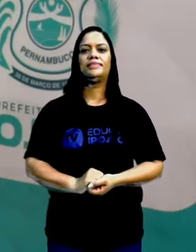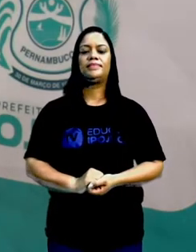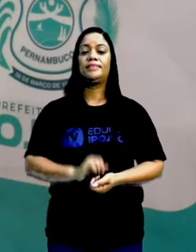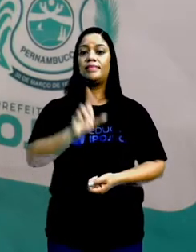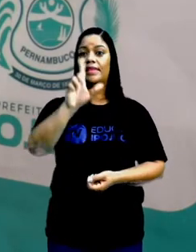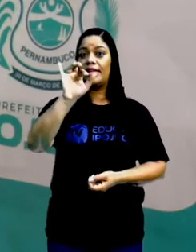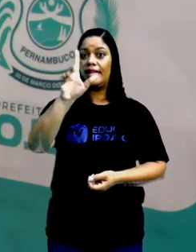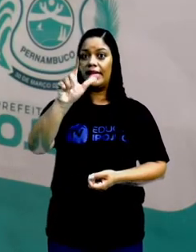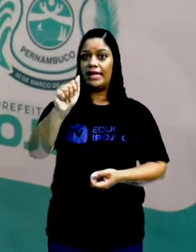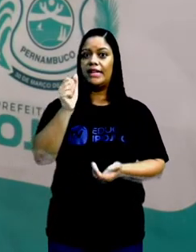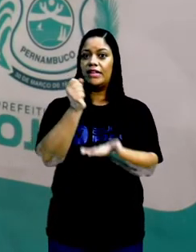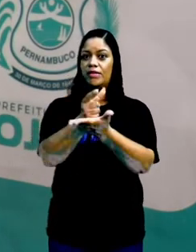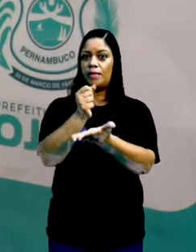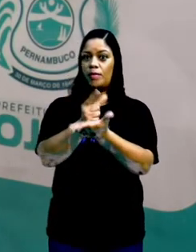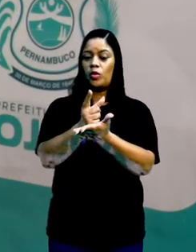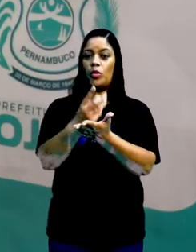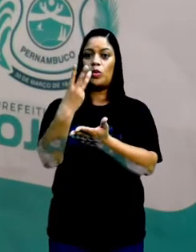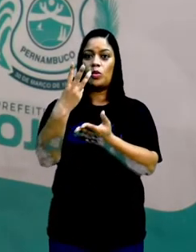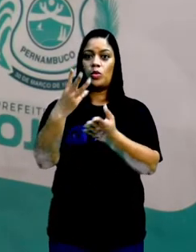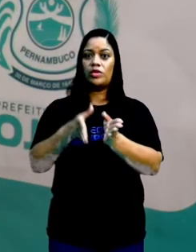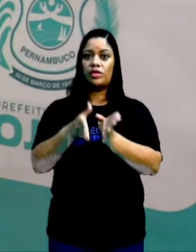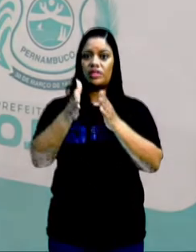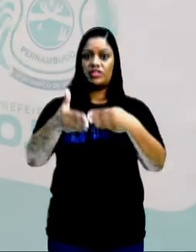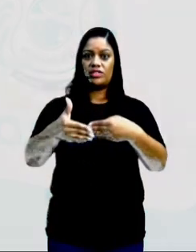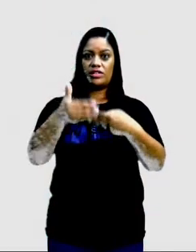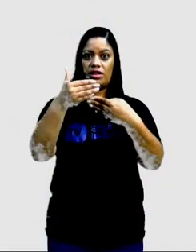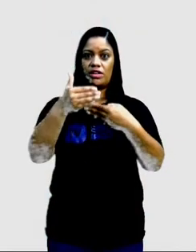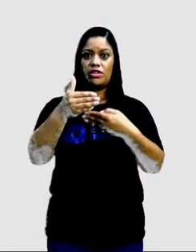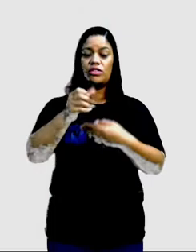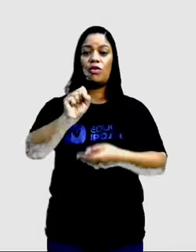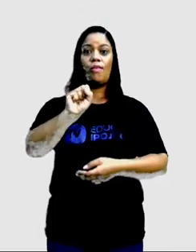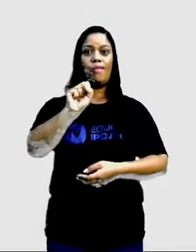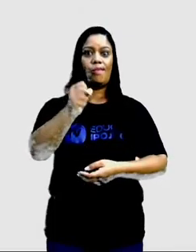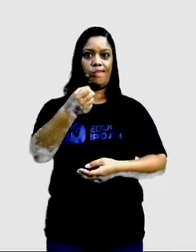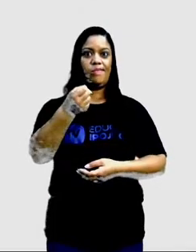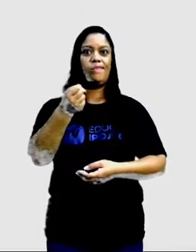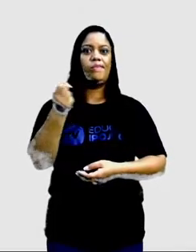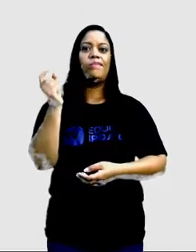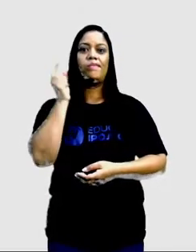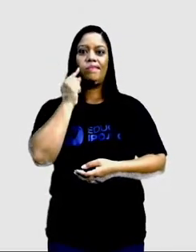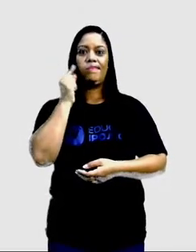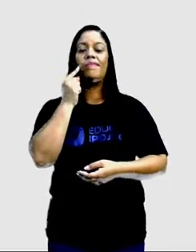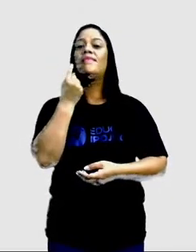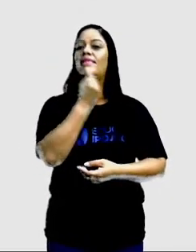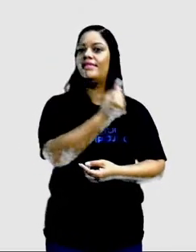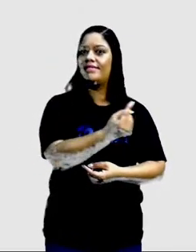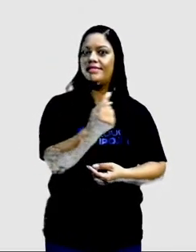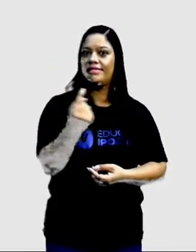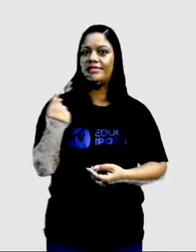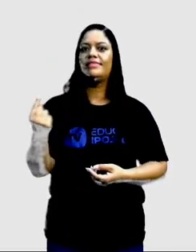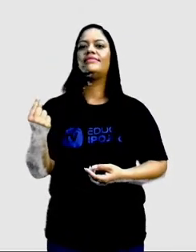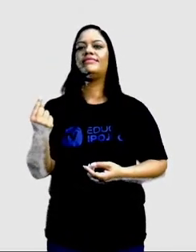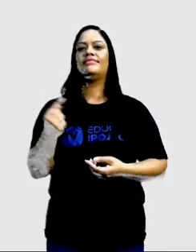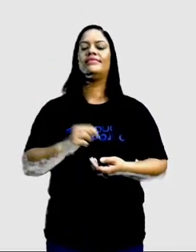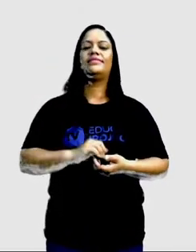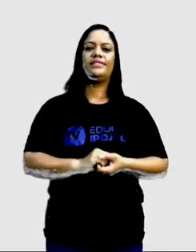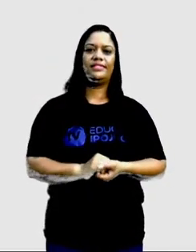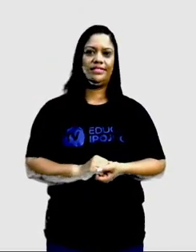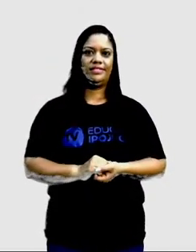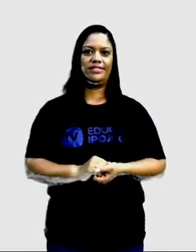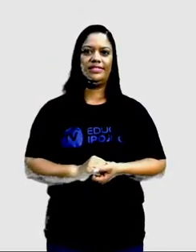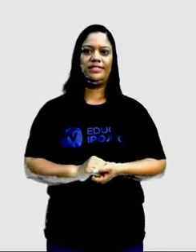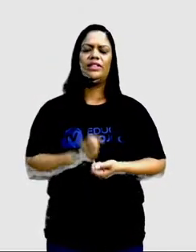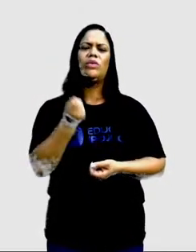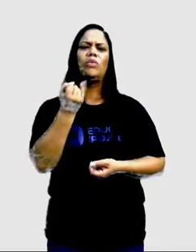Lila comprou 3 caixas com 8 bombons cada uma. Quantos bombons havia ao todo nas